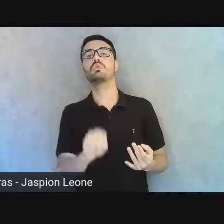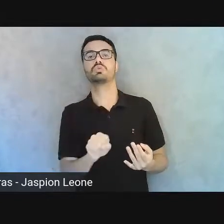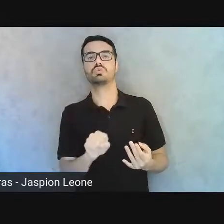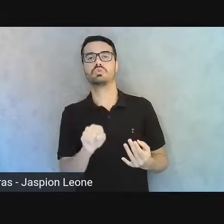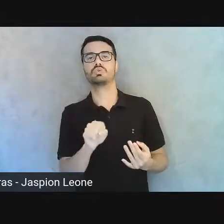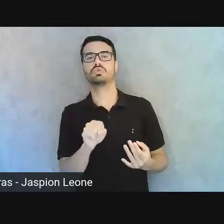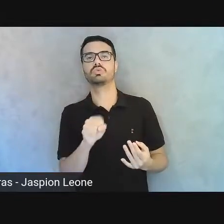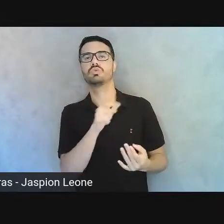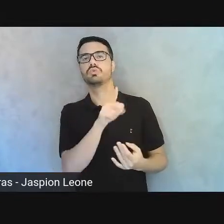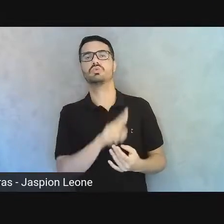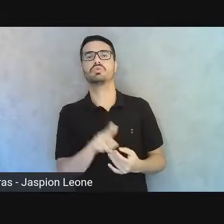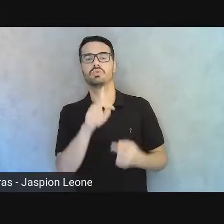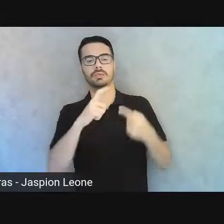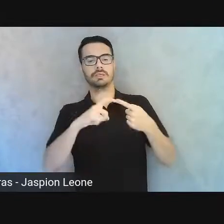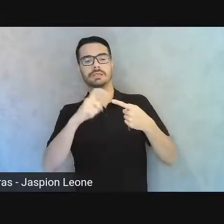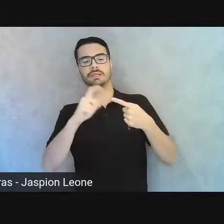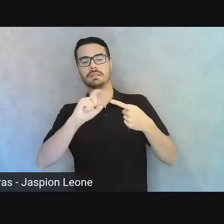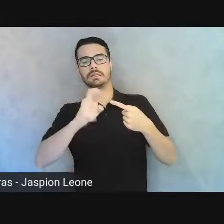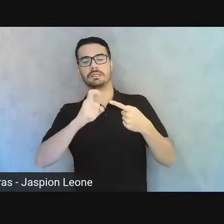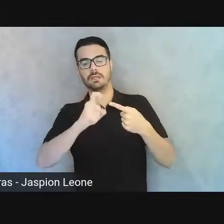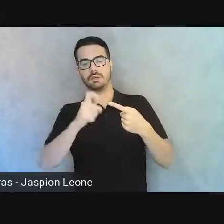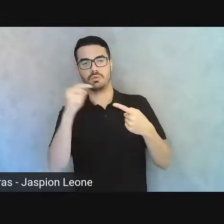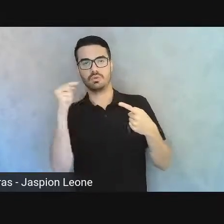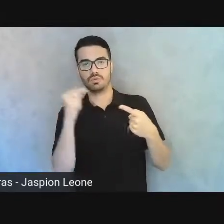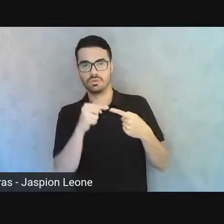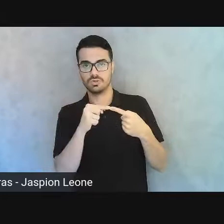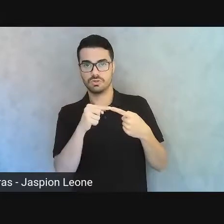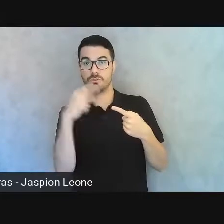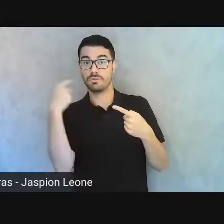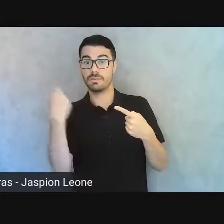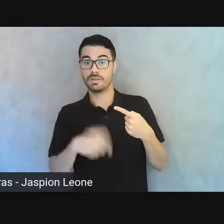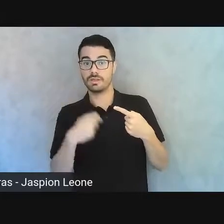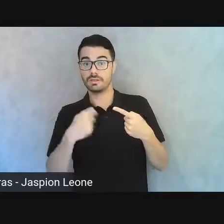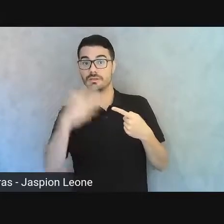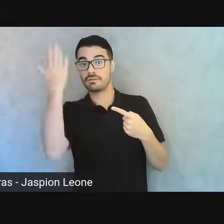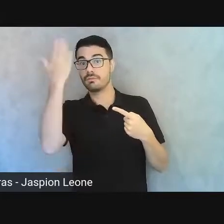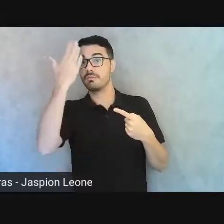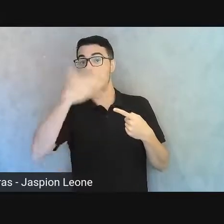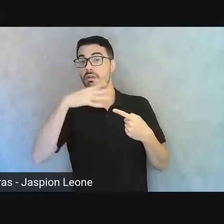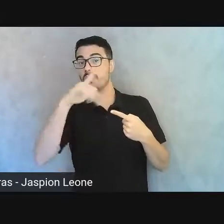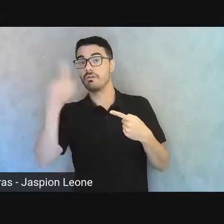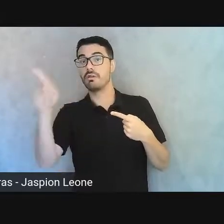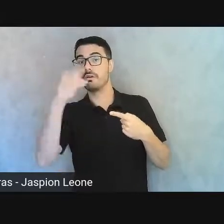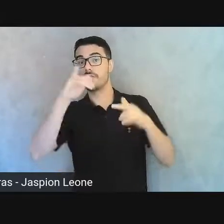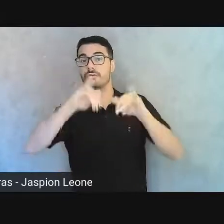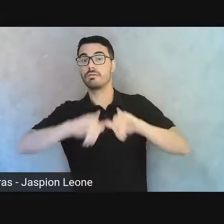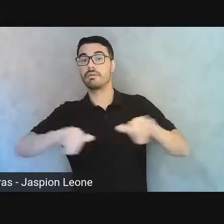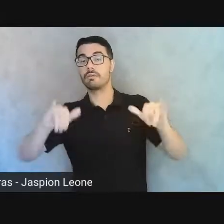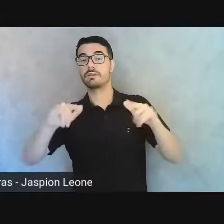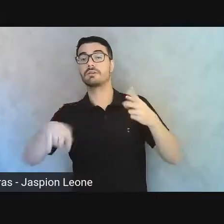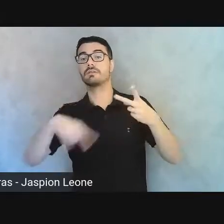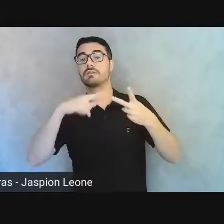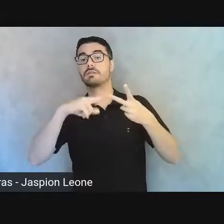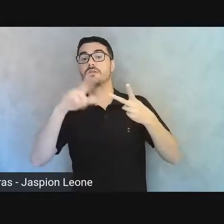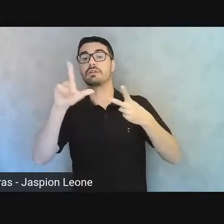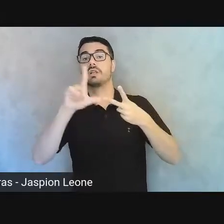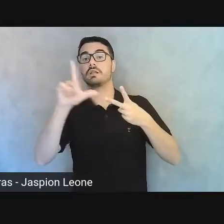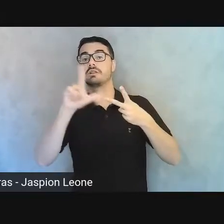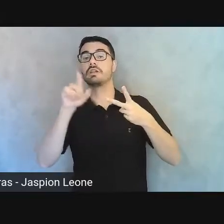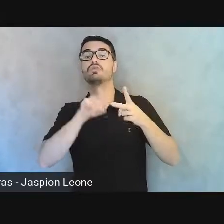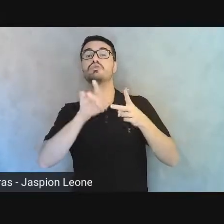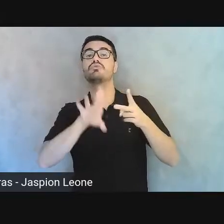O executivo, a princípio, é quem deve prestar esse tipo de informação. Então, nós temos aí, novamente,